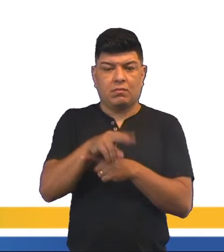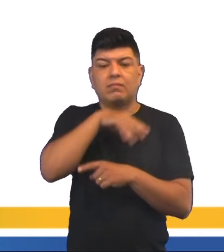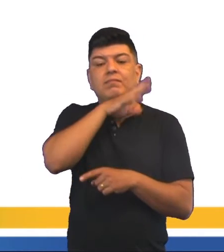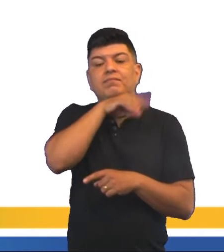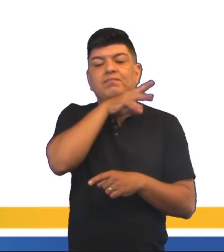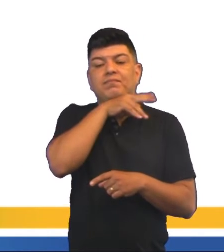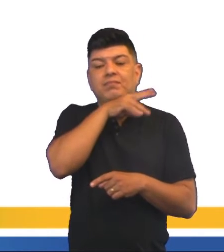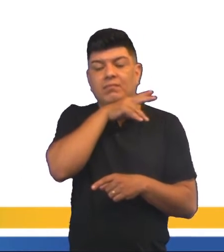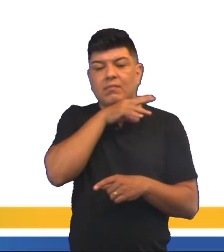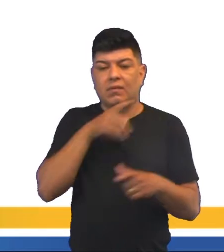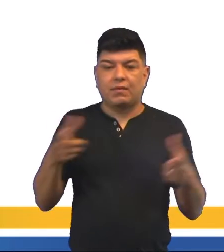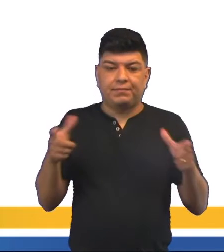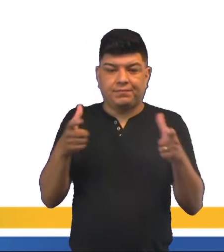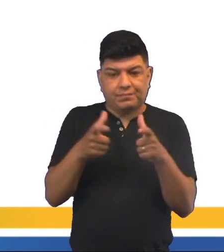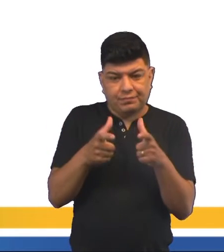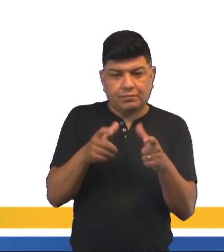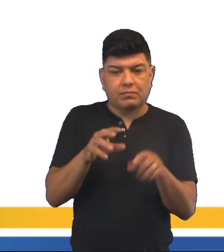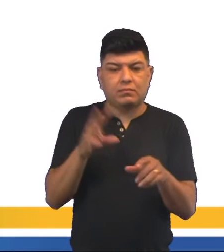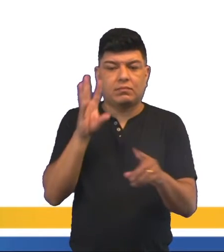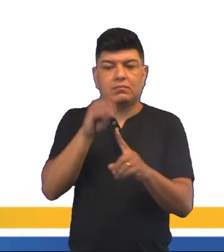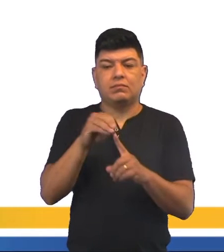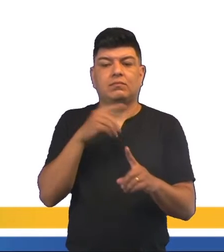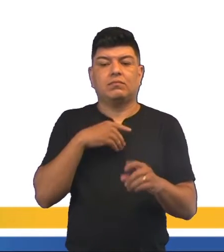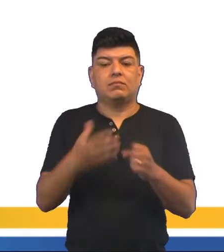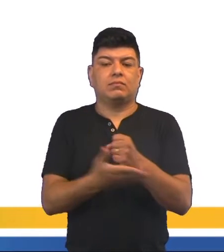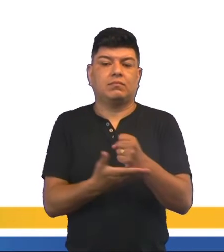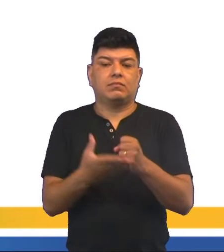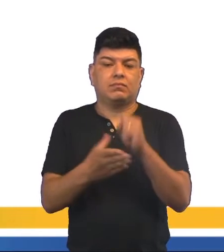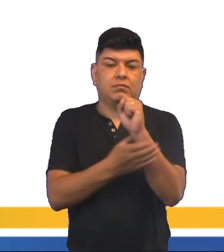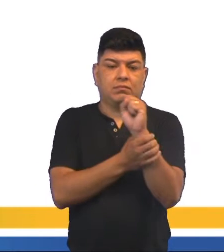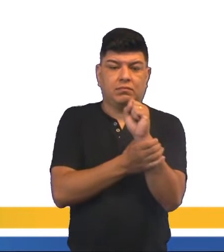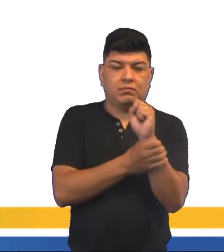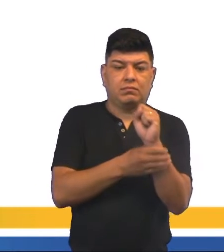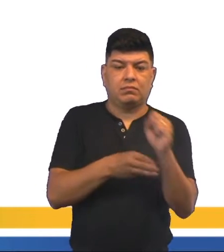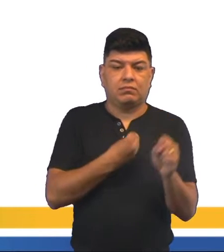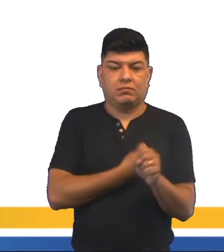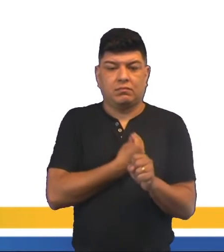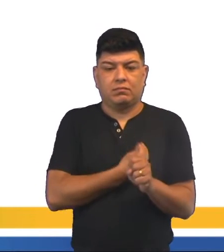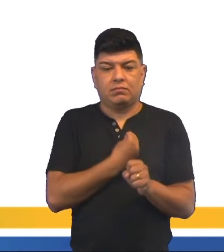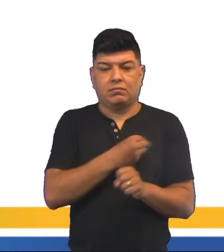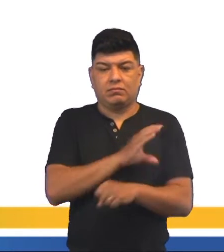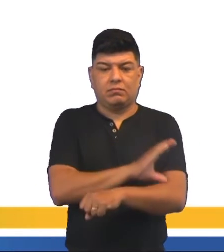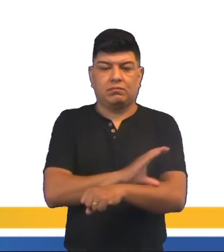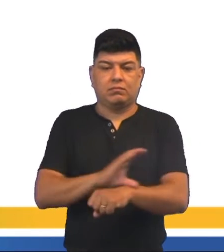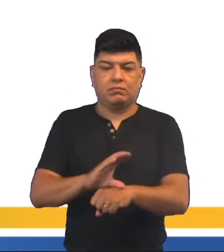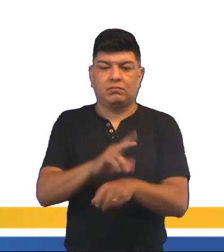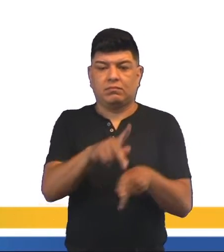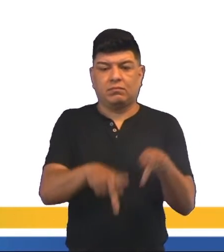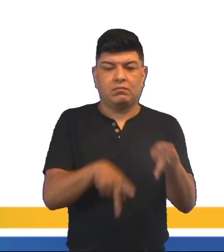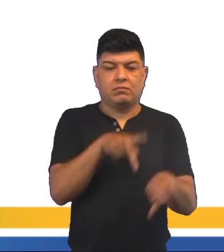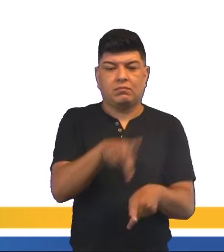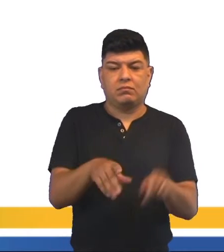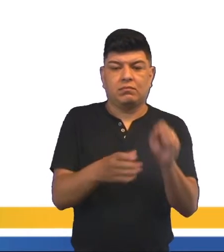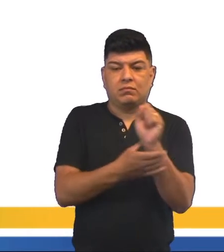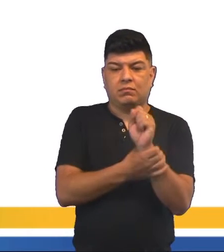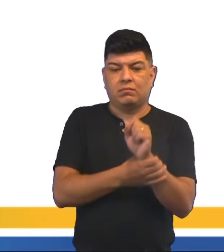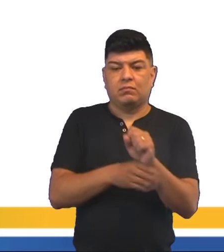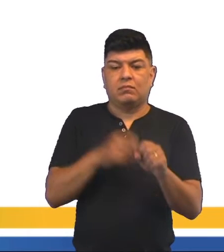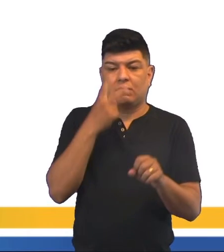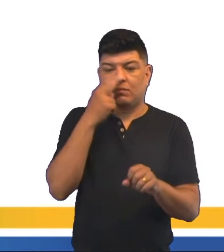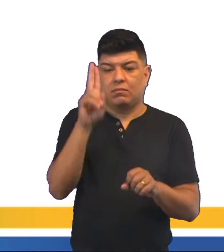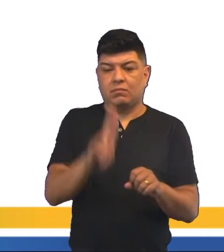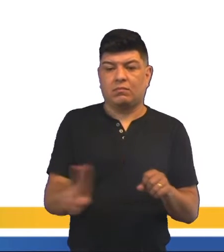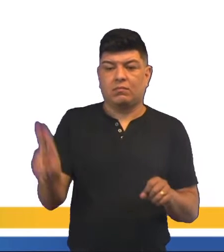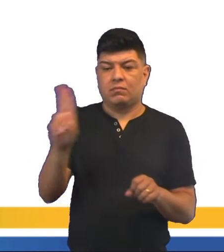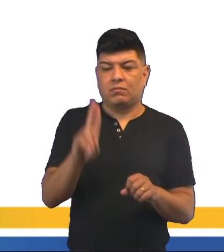de animais de pequeno porte, né? Tem como objetivos básicos proteger os meios de vida e a cultura dessas populações e